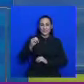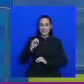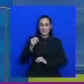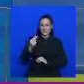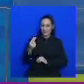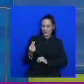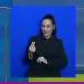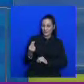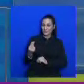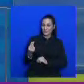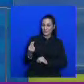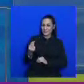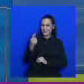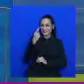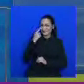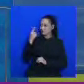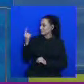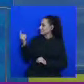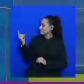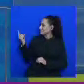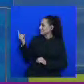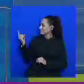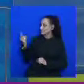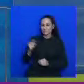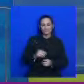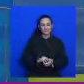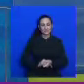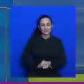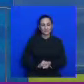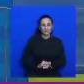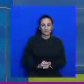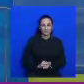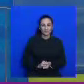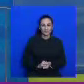bola amarela número 02.